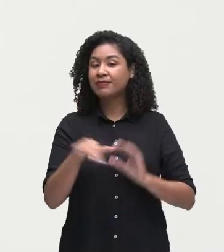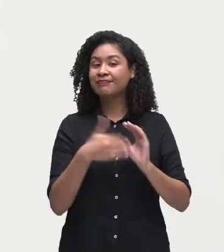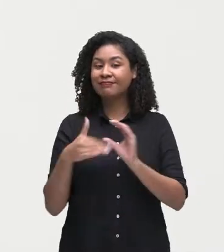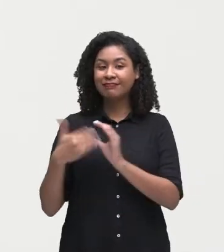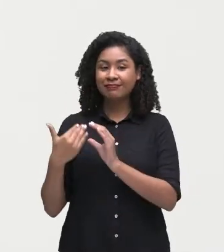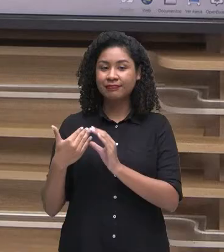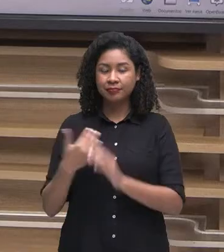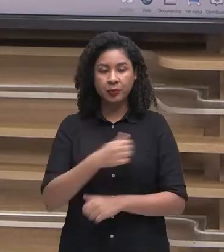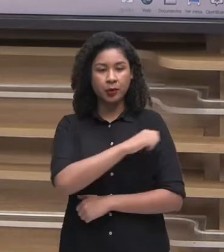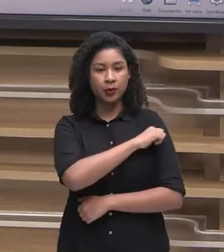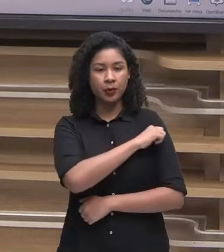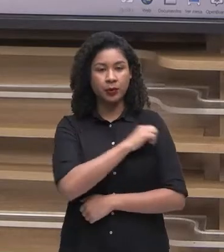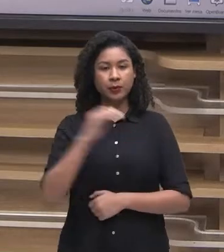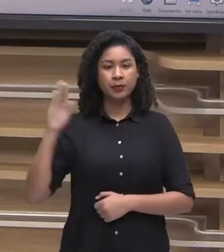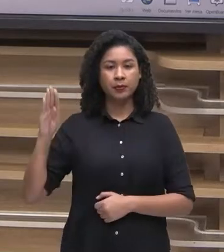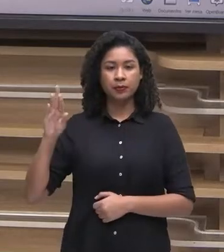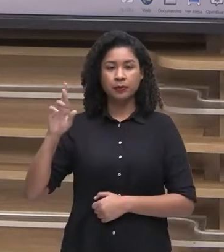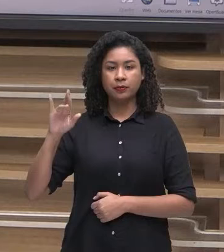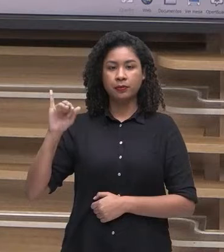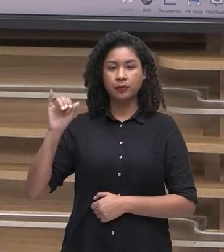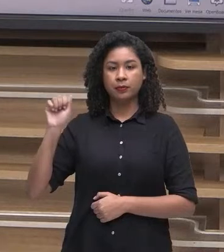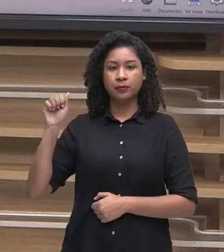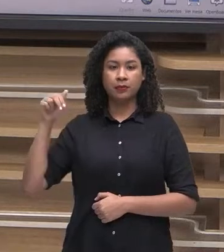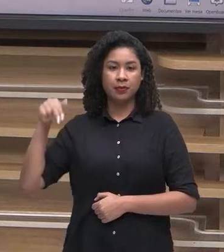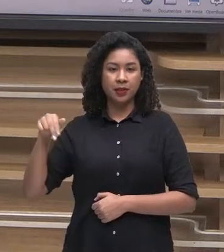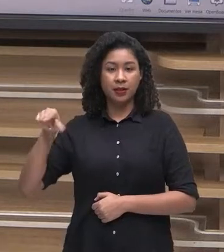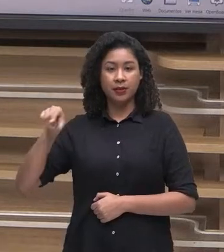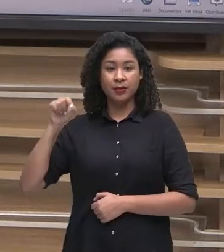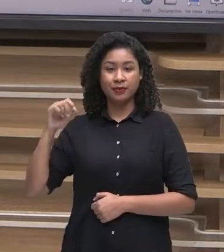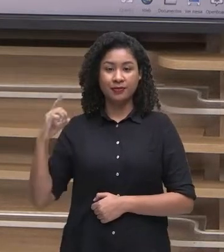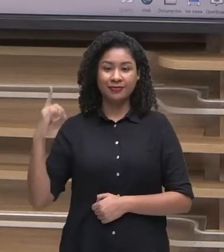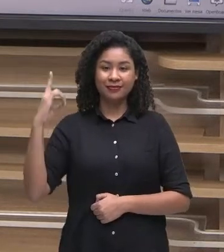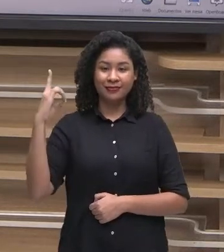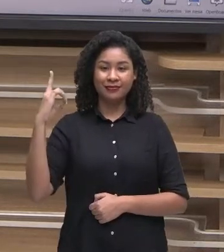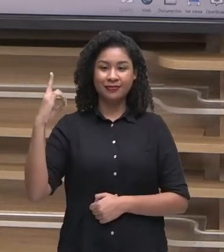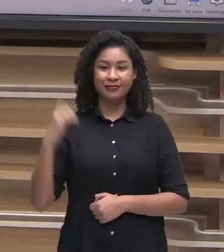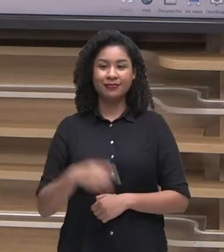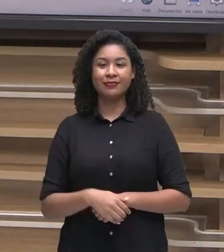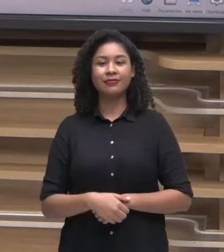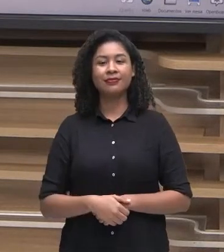Brian enviou que a resposta correta é a letra D.